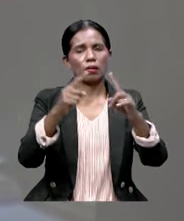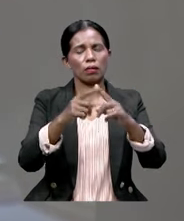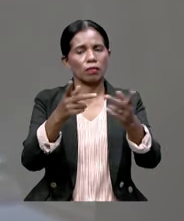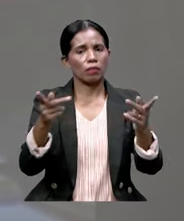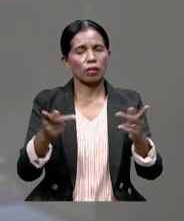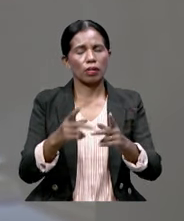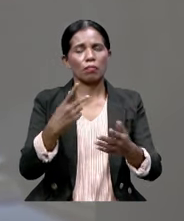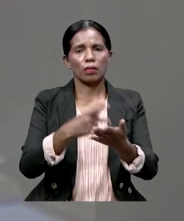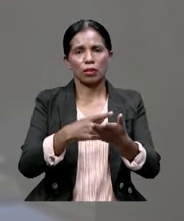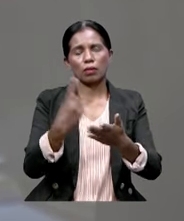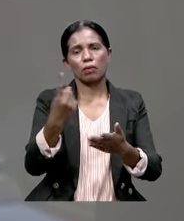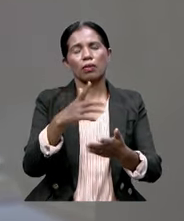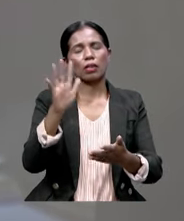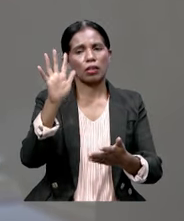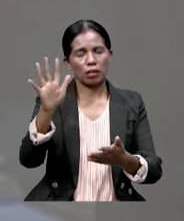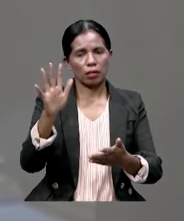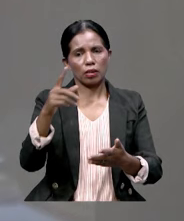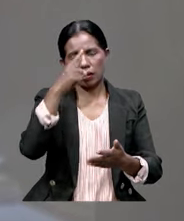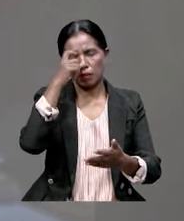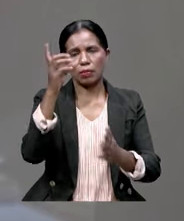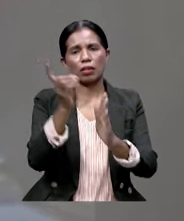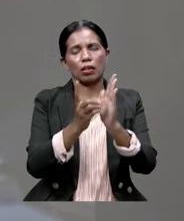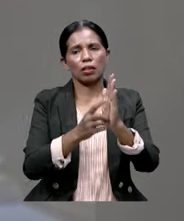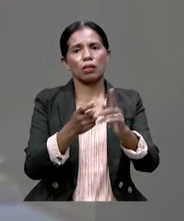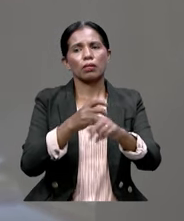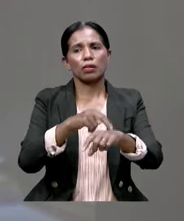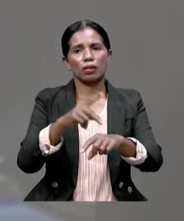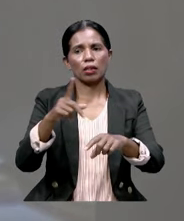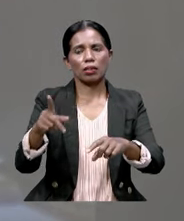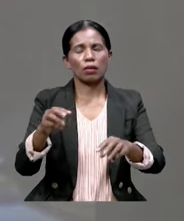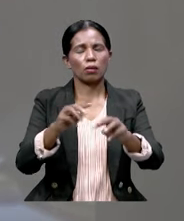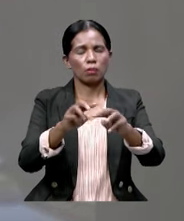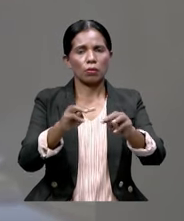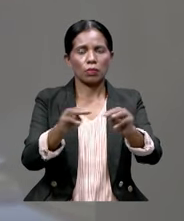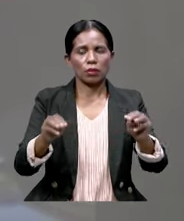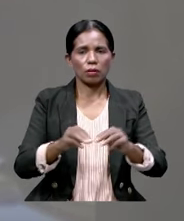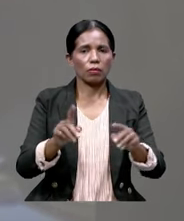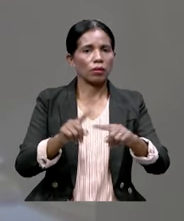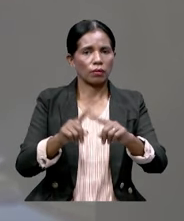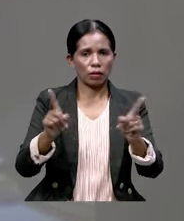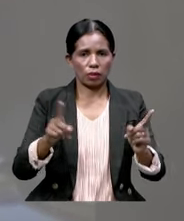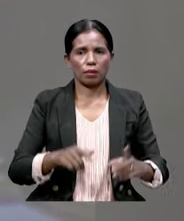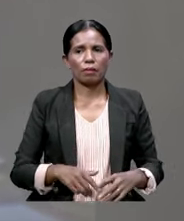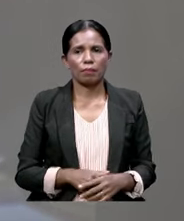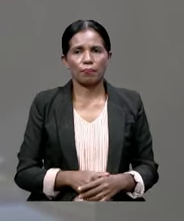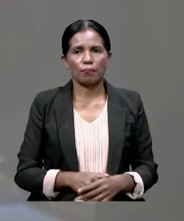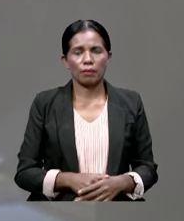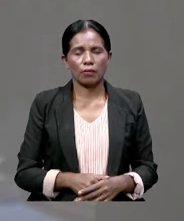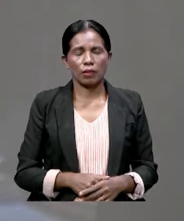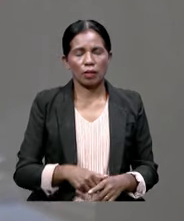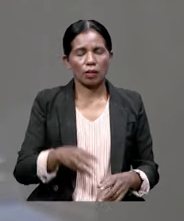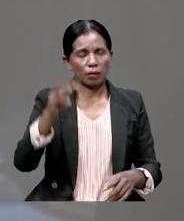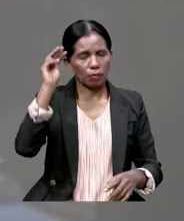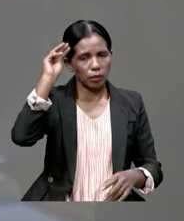sol lima deit. Tamasaida mak dados husi nacional hu município lahanesa. E senhor ministro,